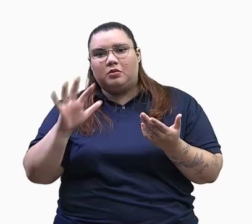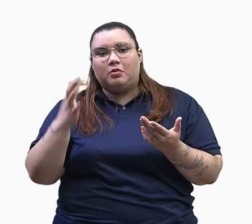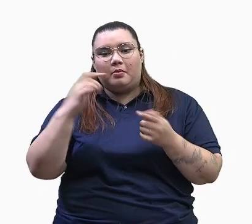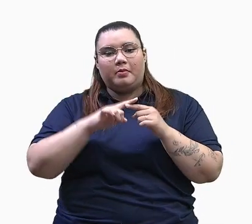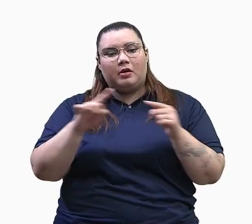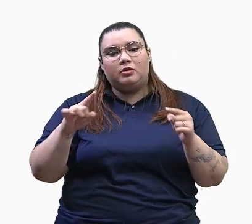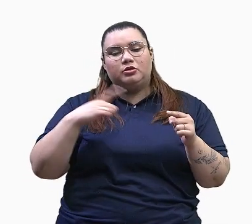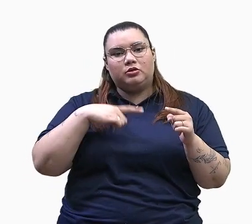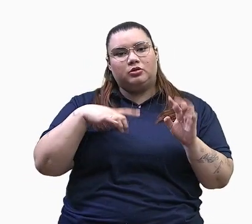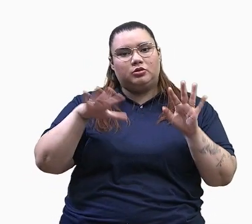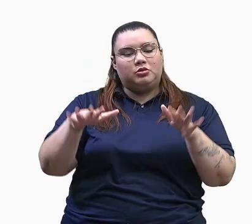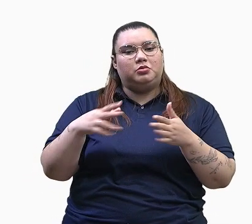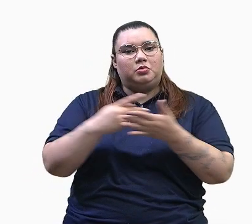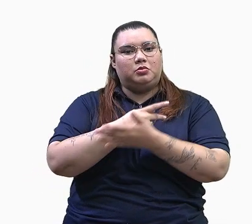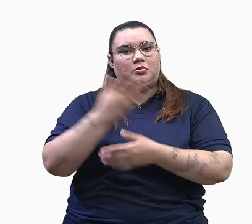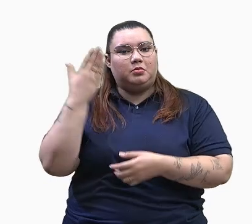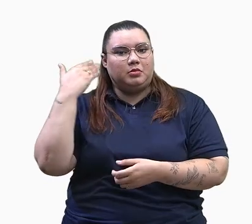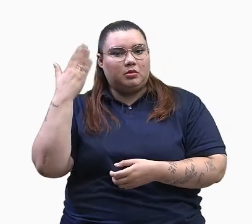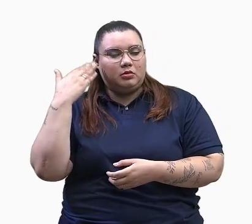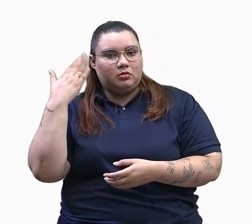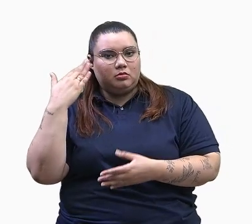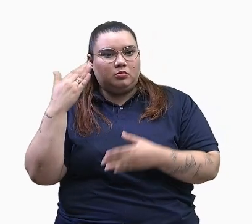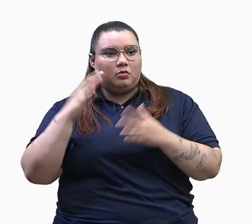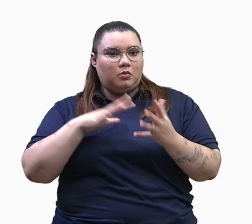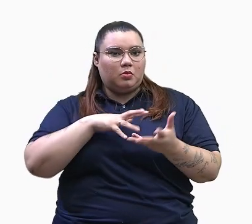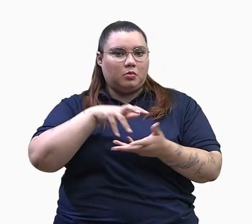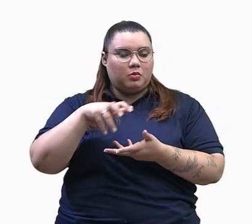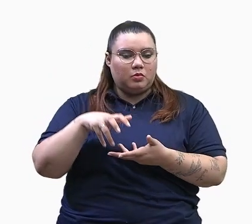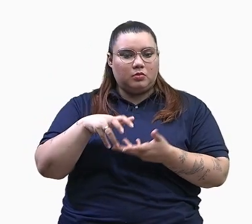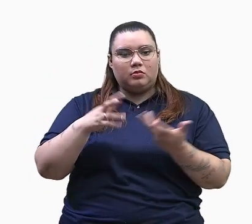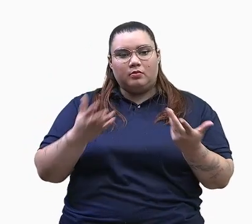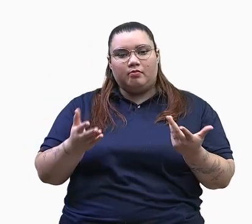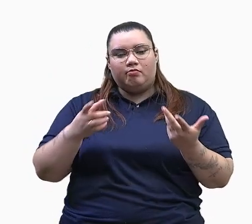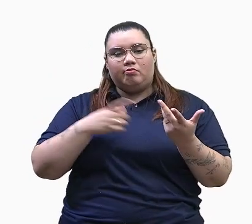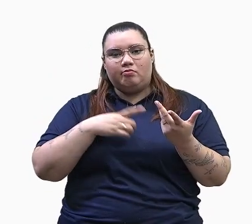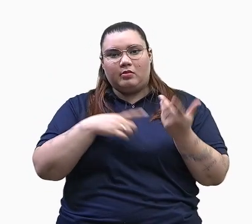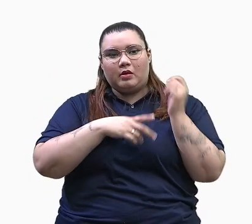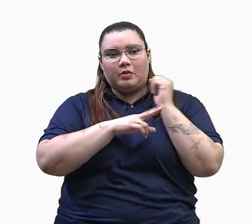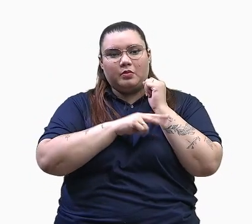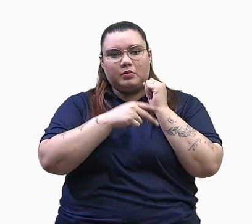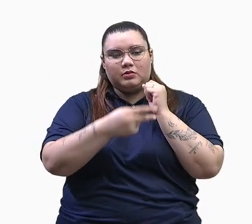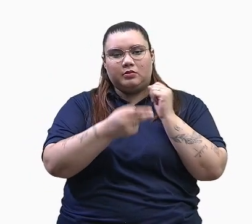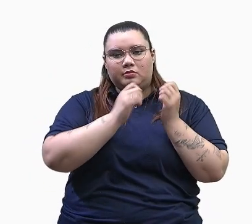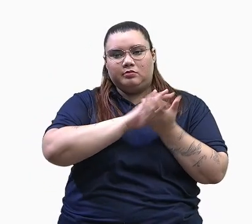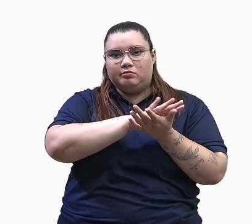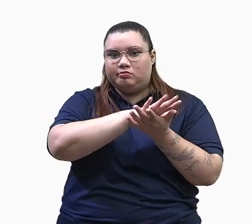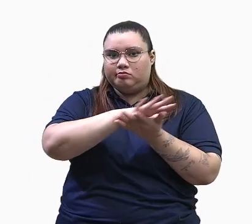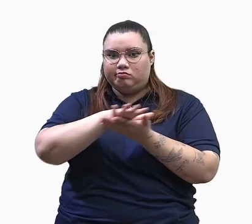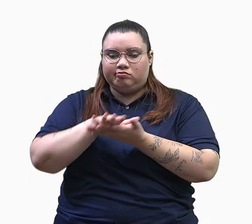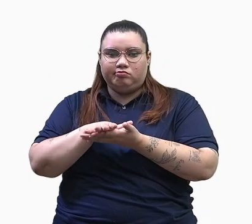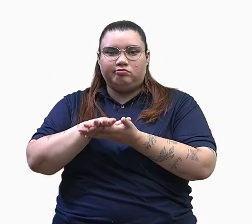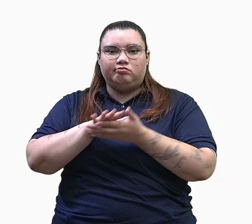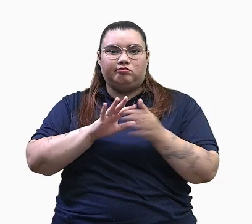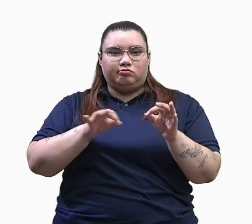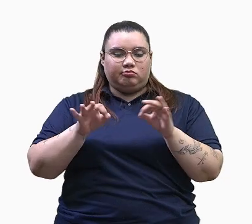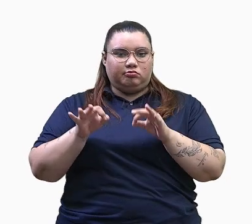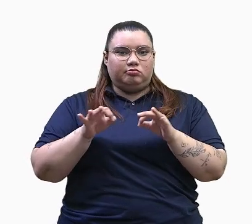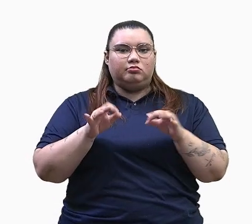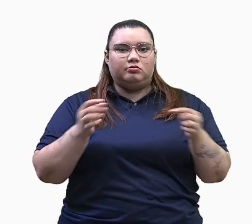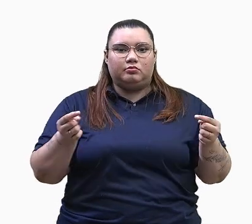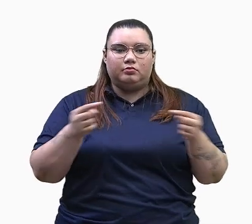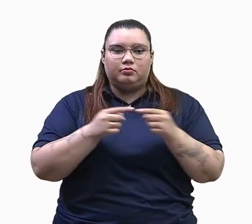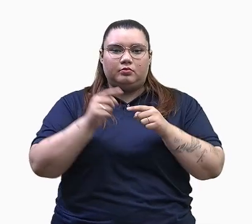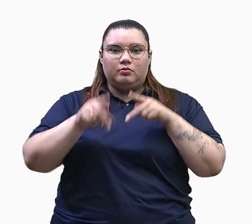acidentes que já aconteceram, né, pelo mundo e que trouxe ali consequências devastadoras, né, para